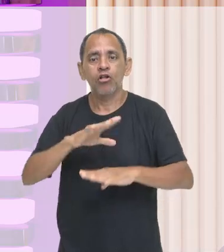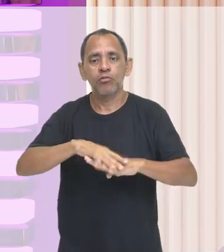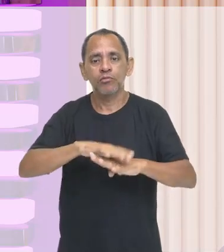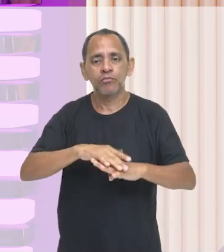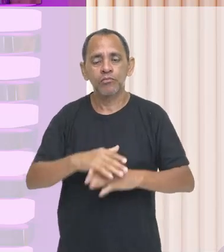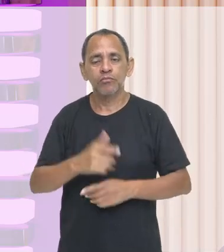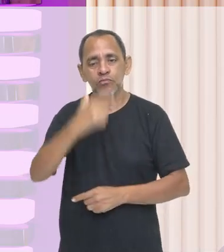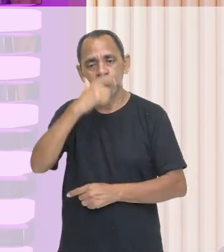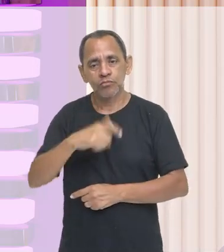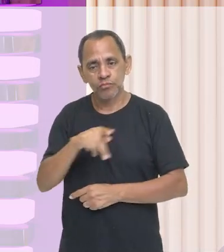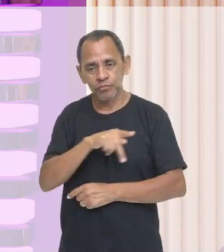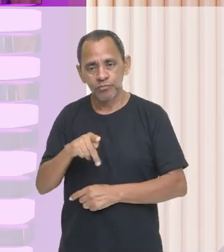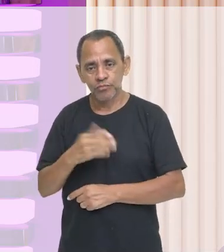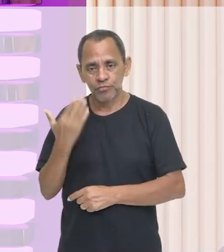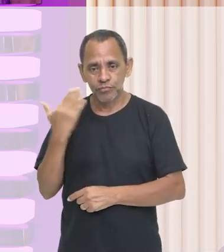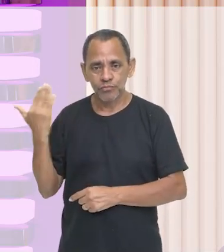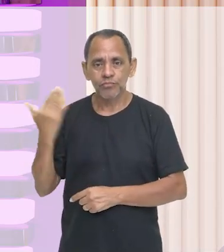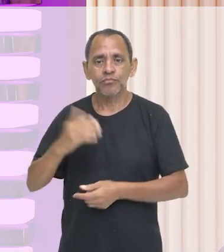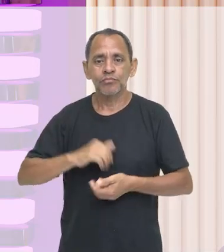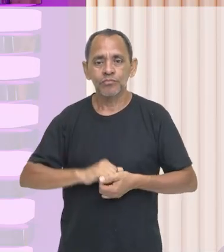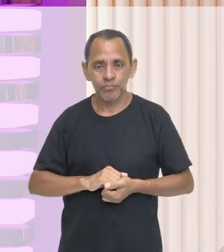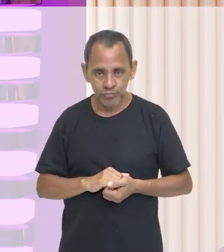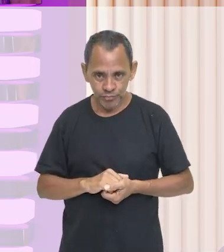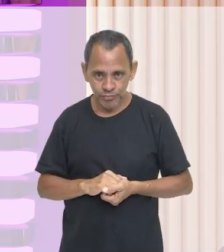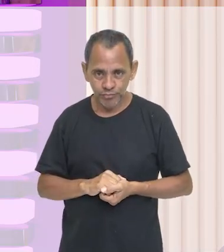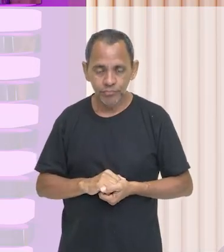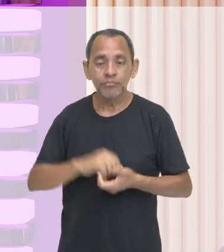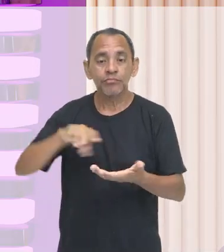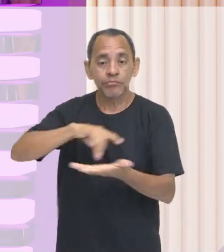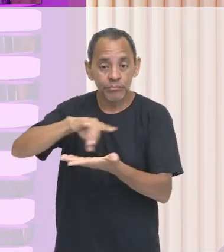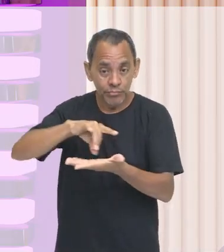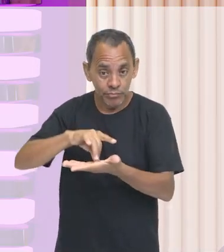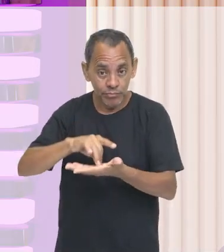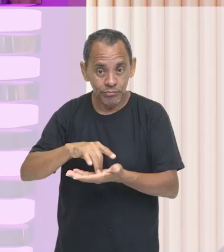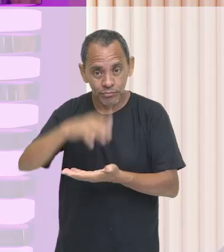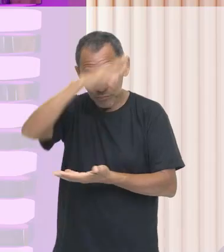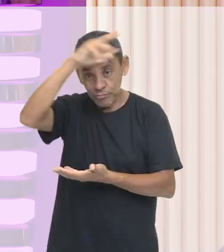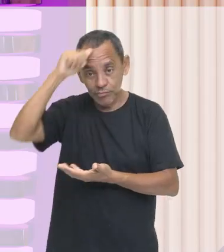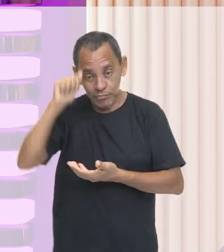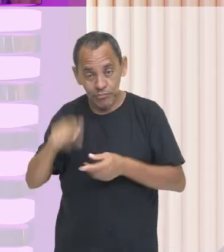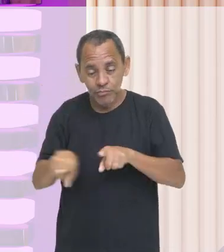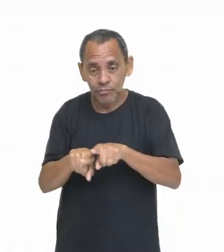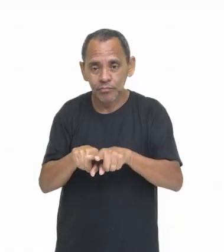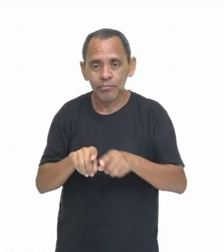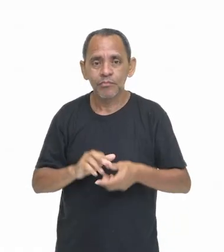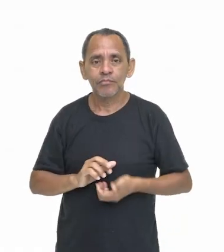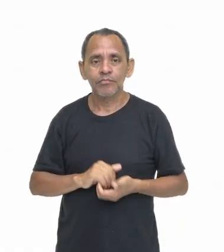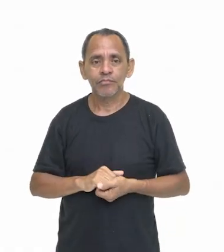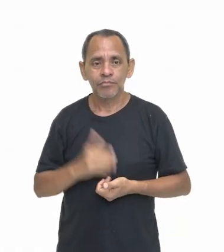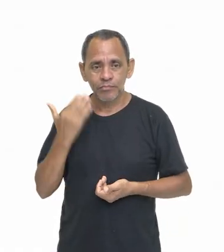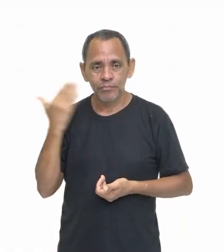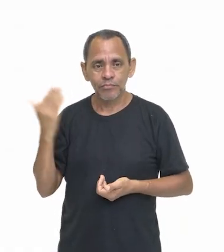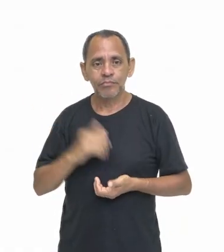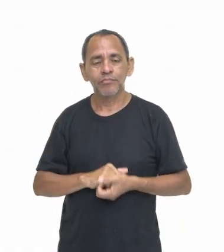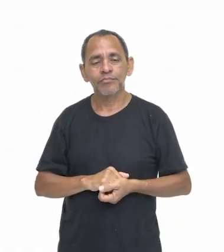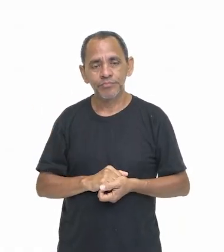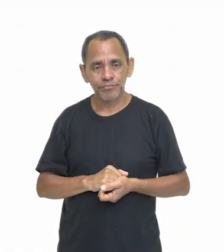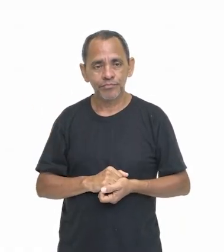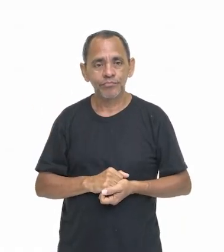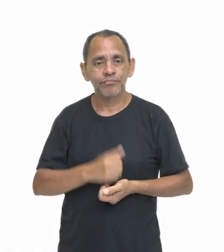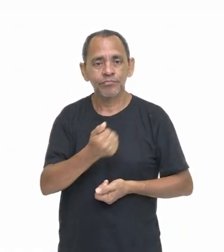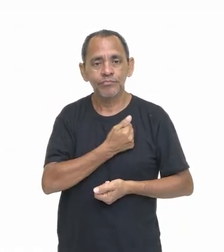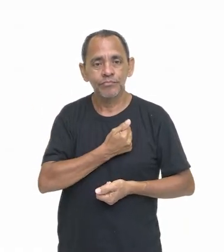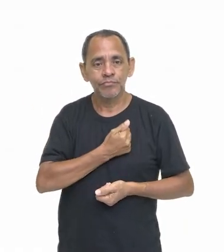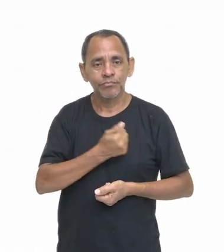Antônio Paulo, professor de matemática aqui do Centro de Mídia do Amazonas. E o que temos para a nossa aula de hoje, hein? Aula de